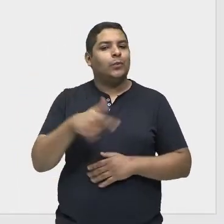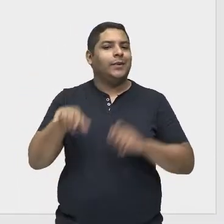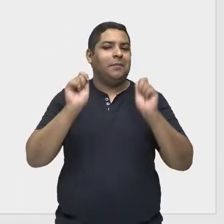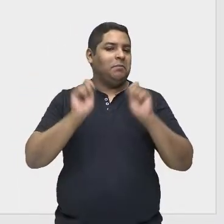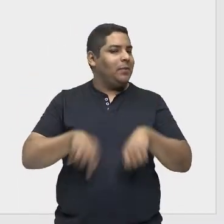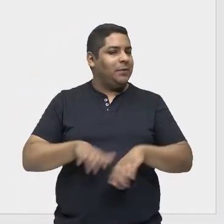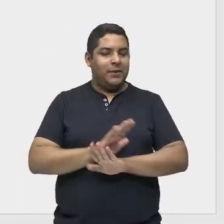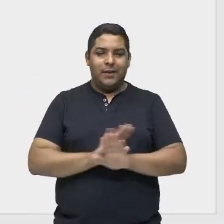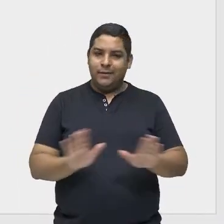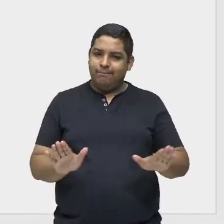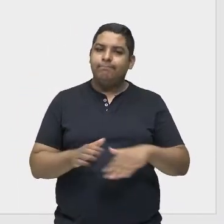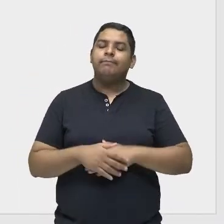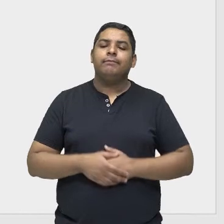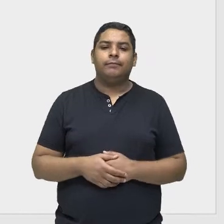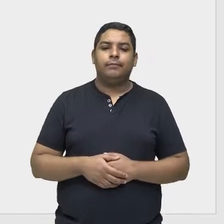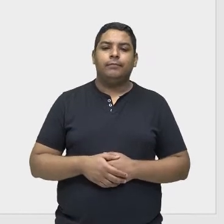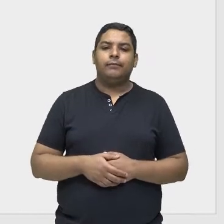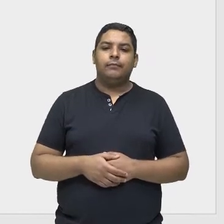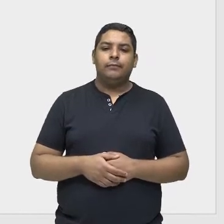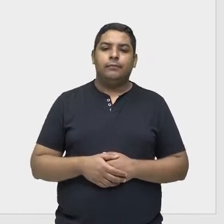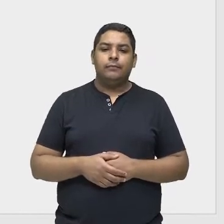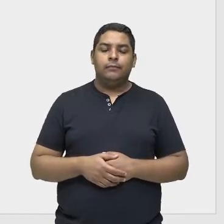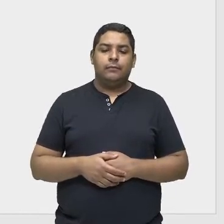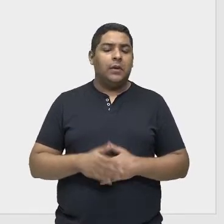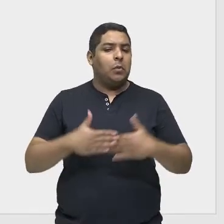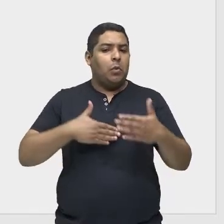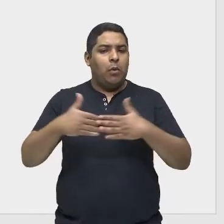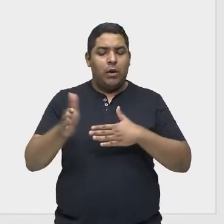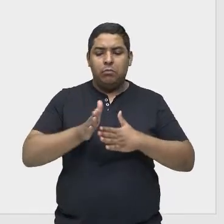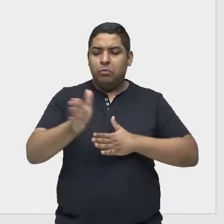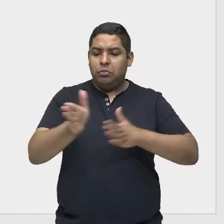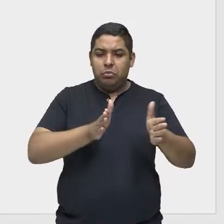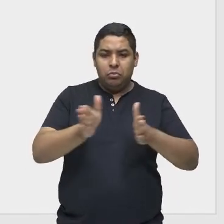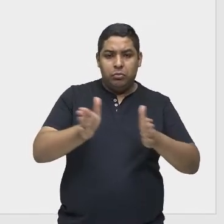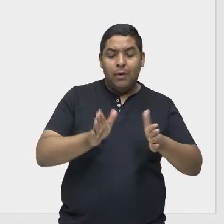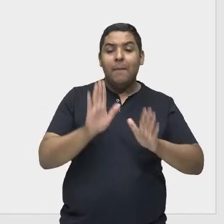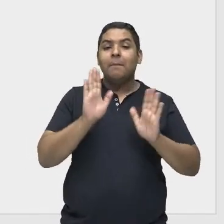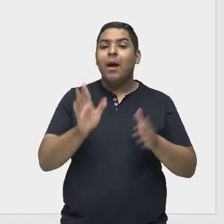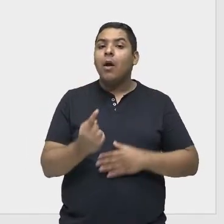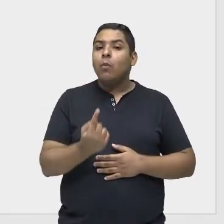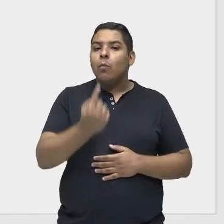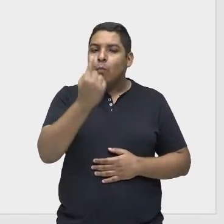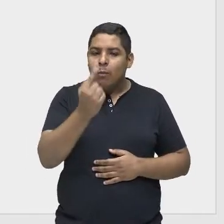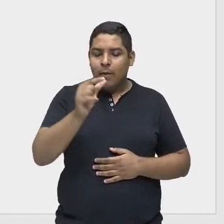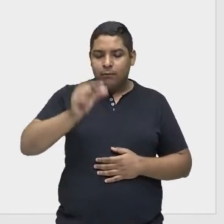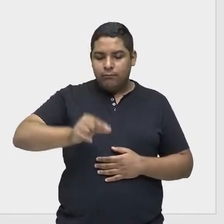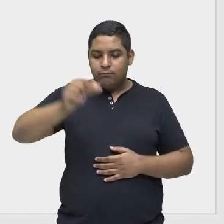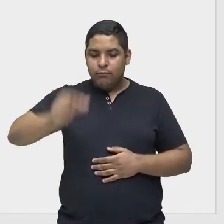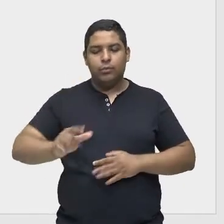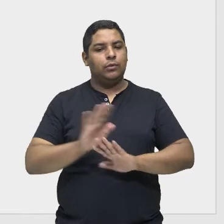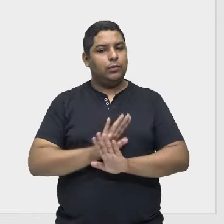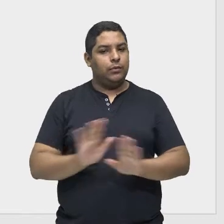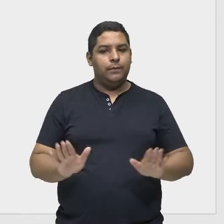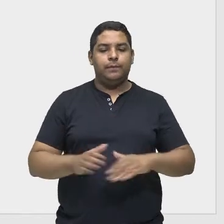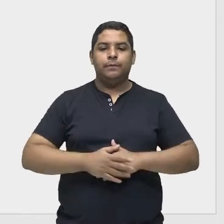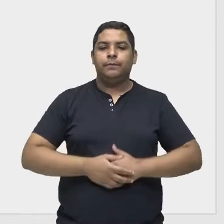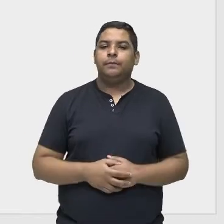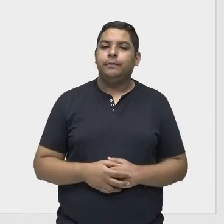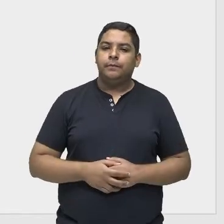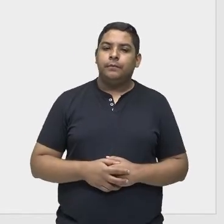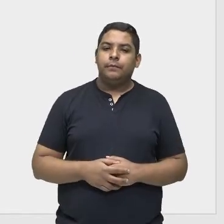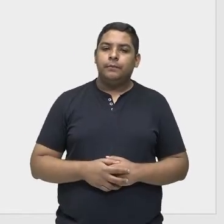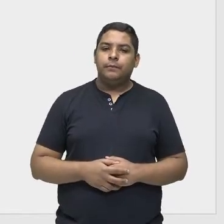poderosa, ela pode andar para qualquer direção, quantas casas quiser, ela pode andar na vertical, pode andar na horizontal e